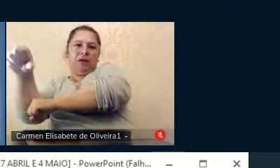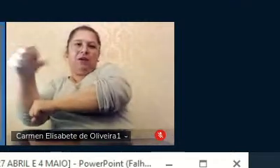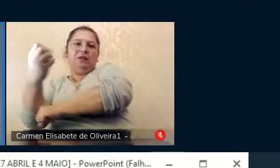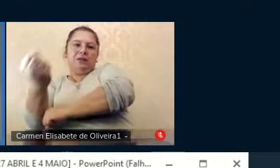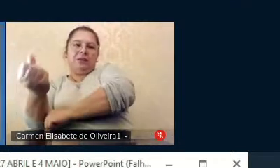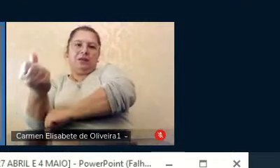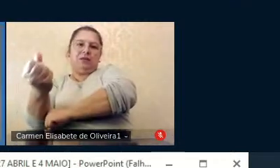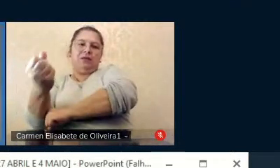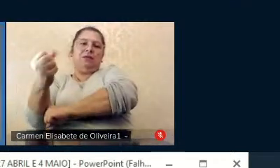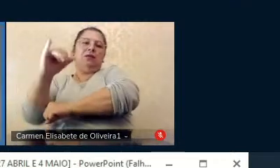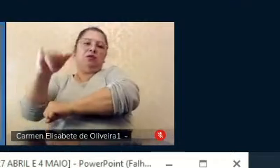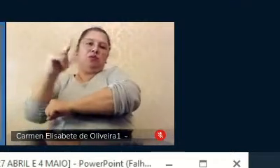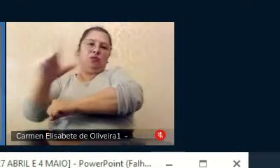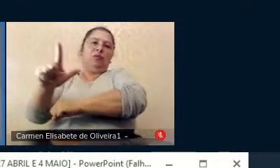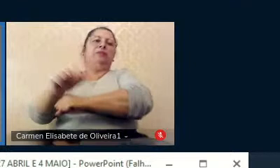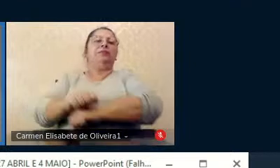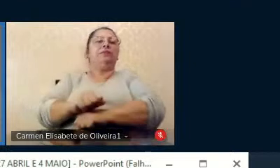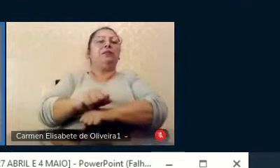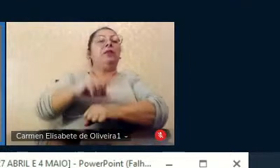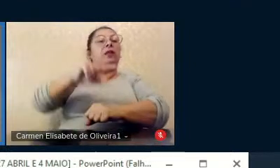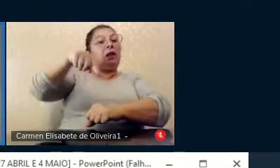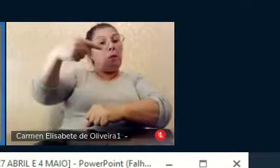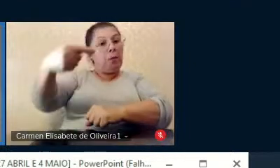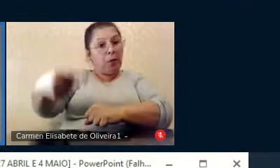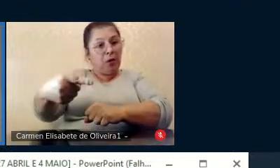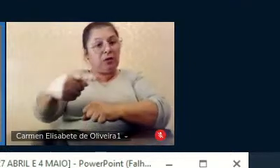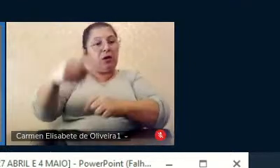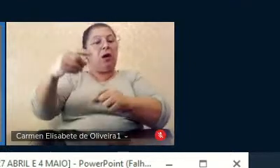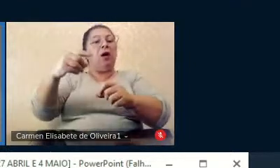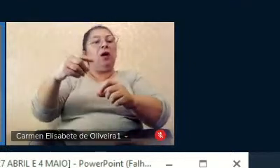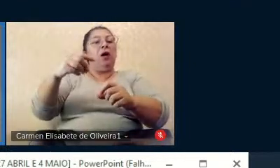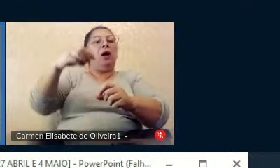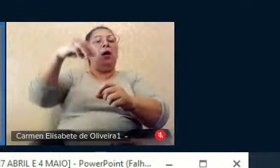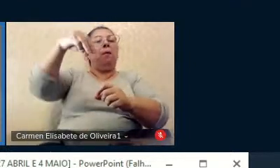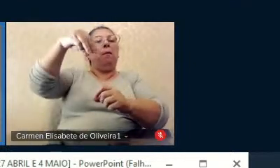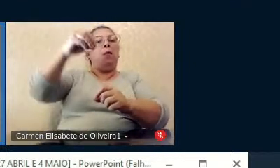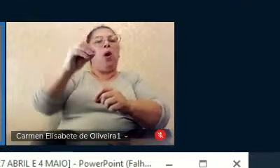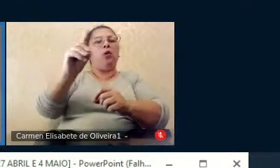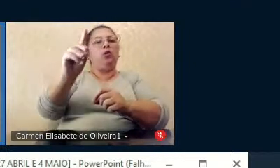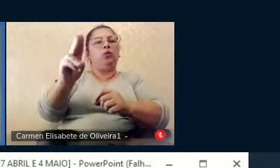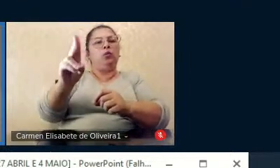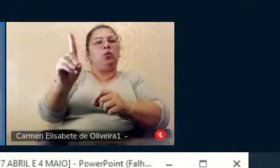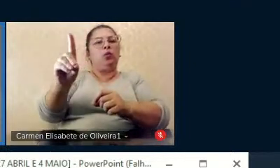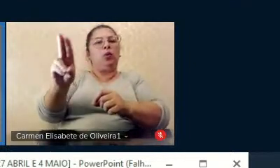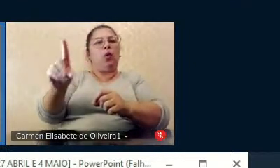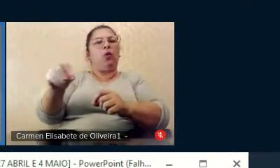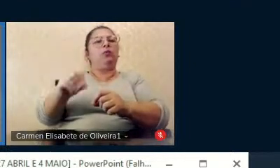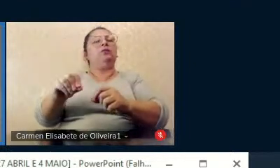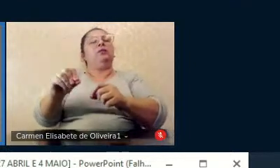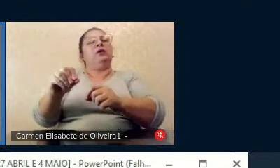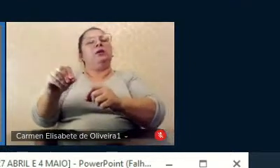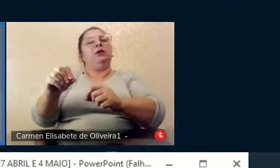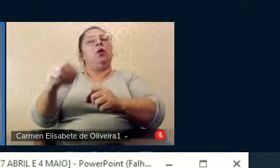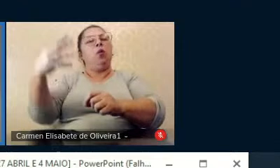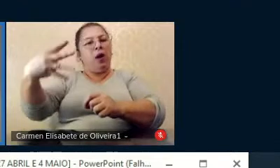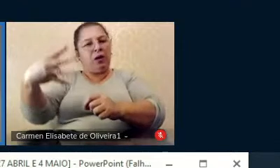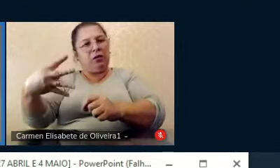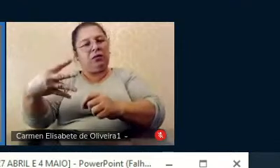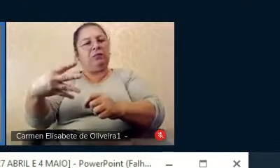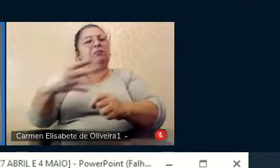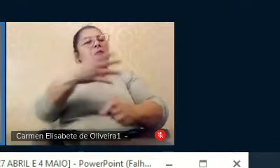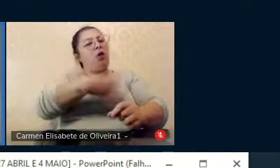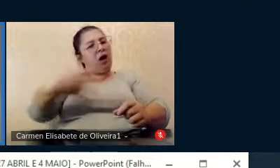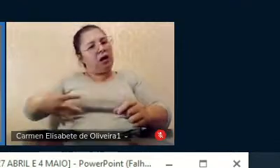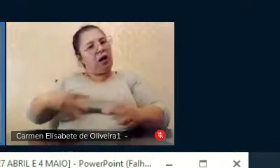No módulo 4, então, nós vamos trabalhar com a produção de haikais organizadas